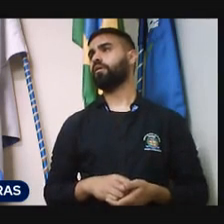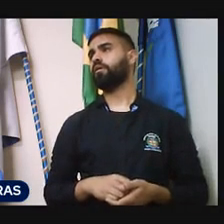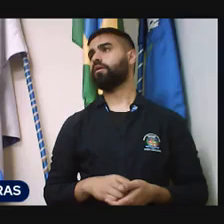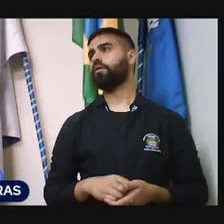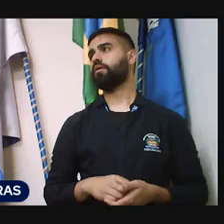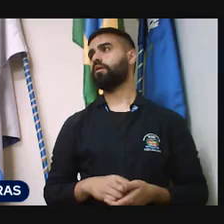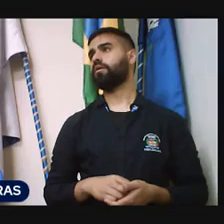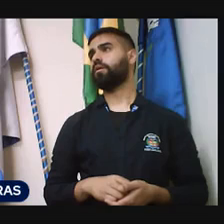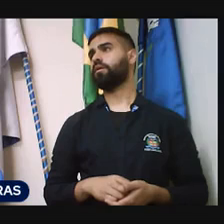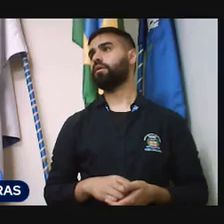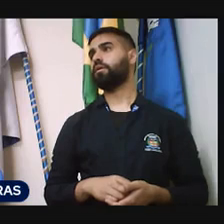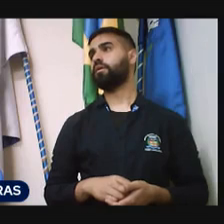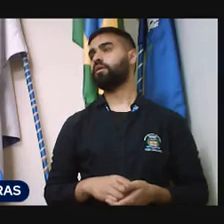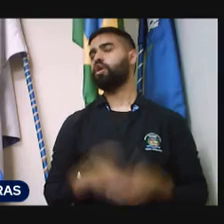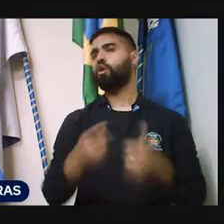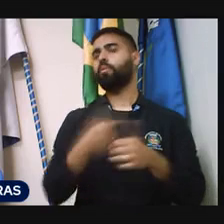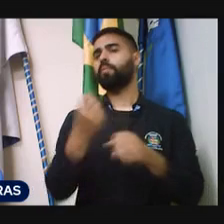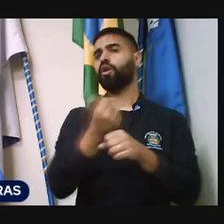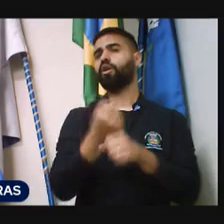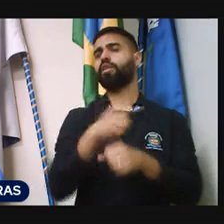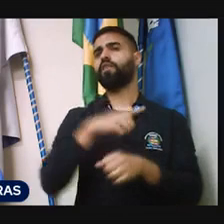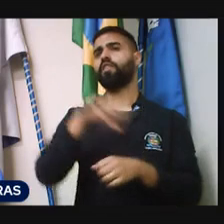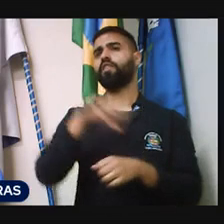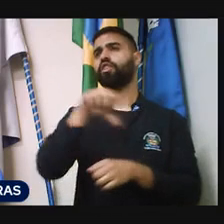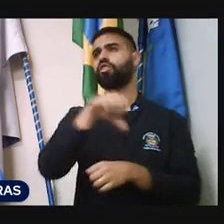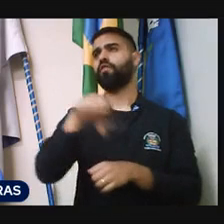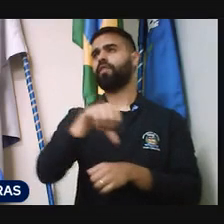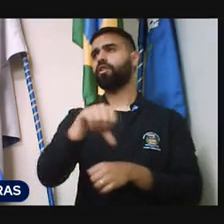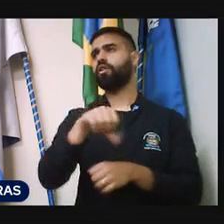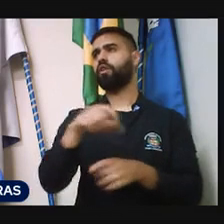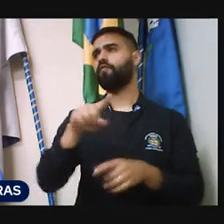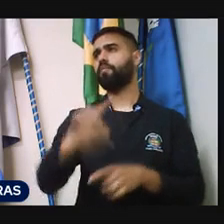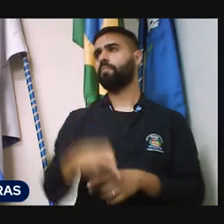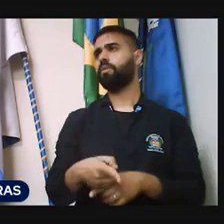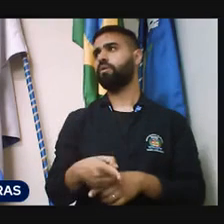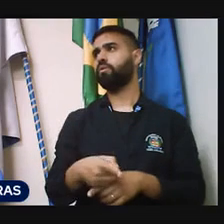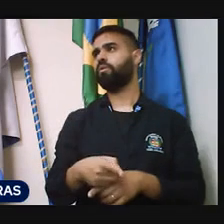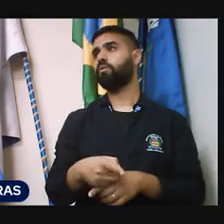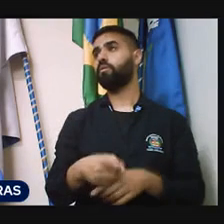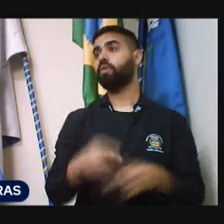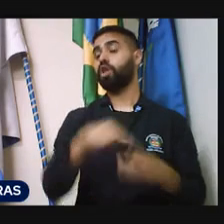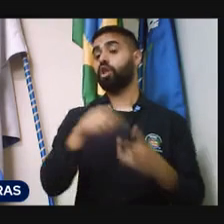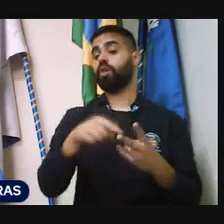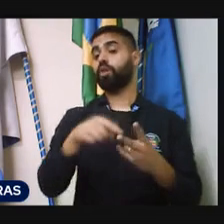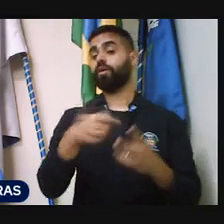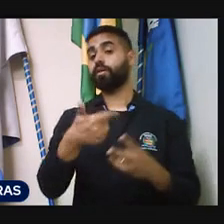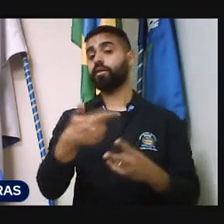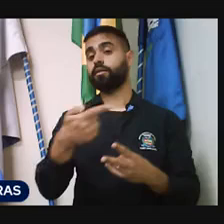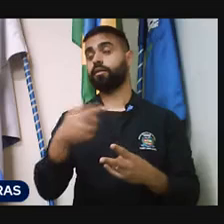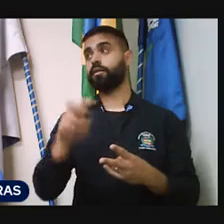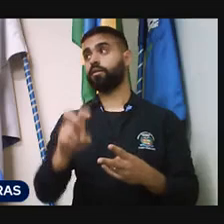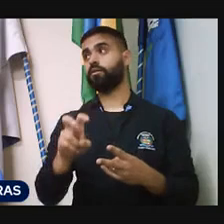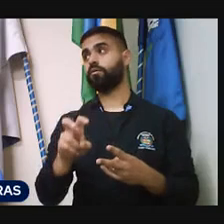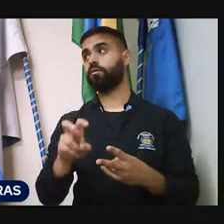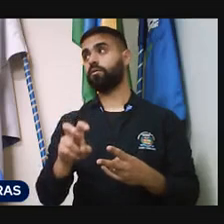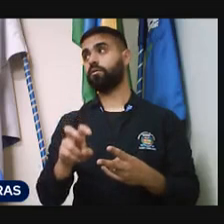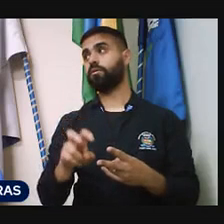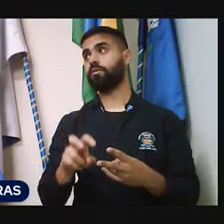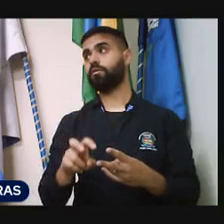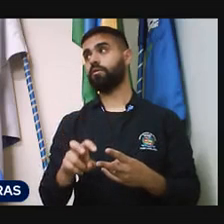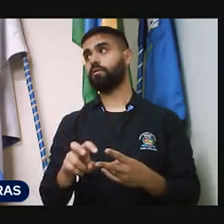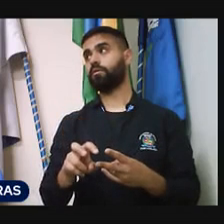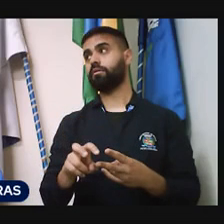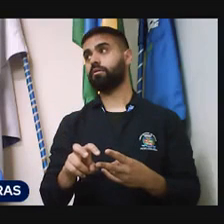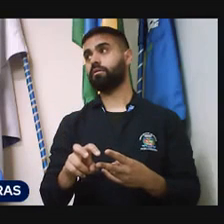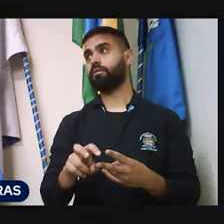E se ela de 33 semanas 99 no segundo ano da minha presidência 175 Então olha só então vá de rua vai